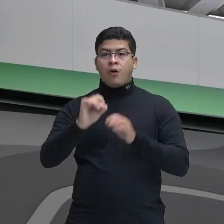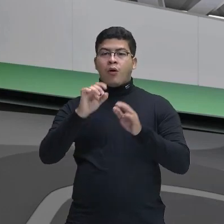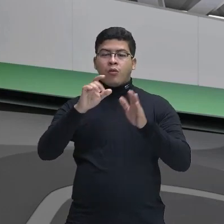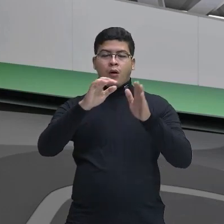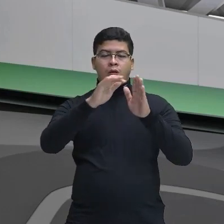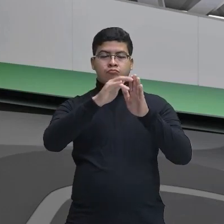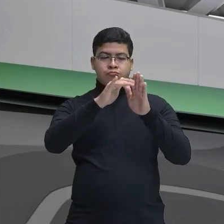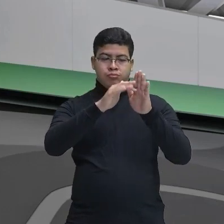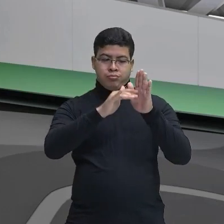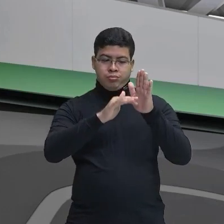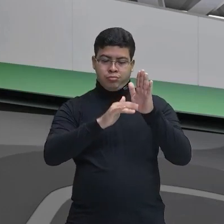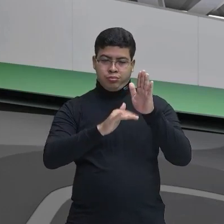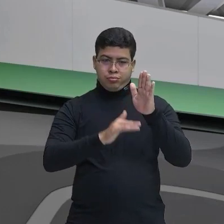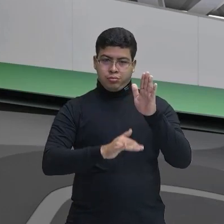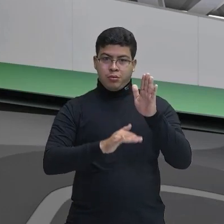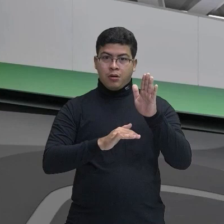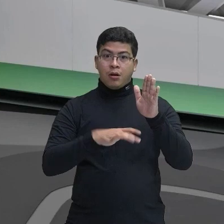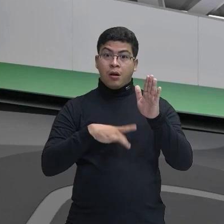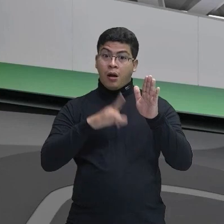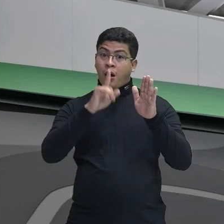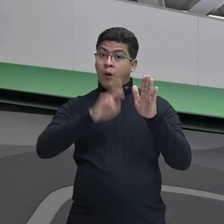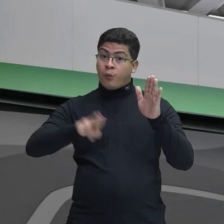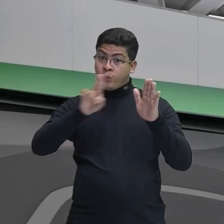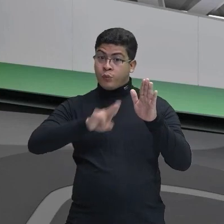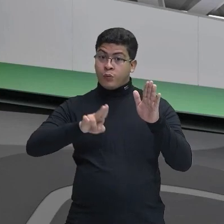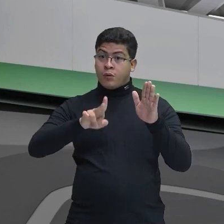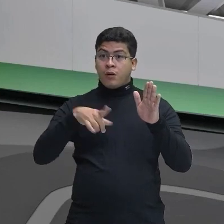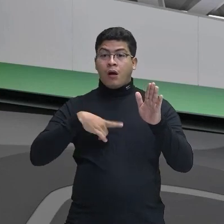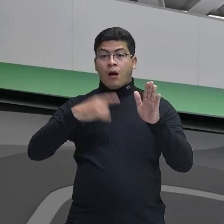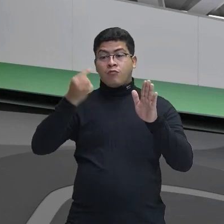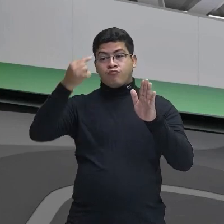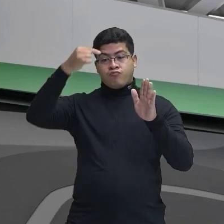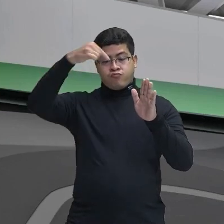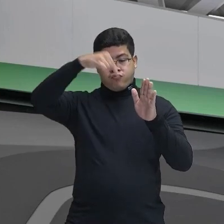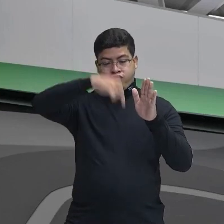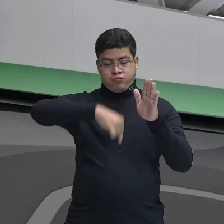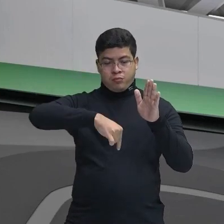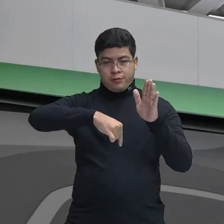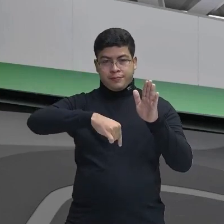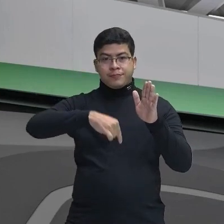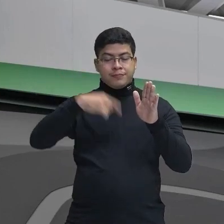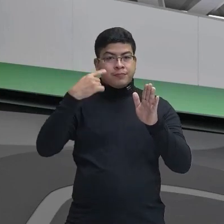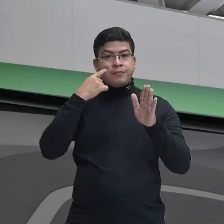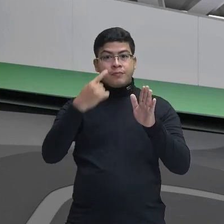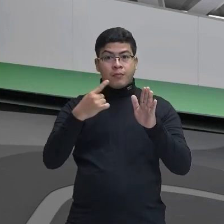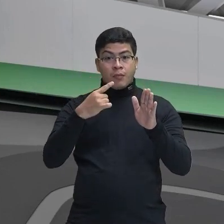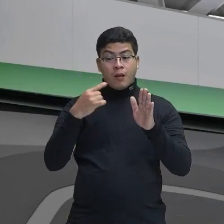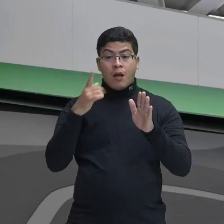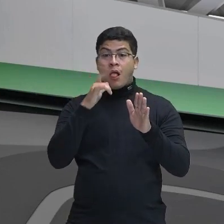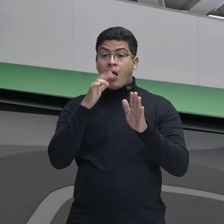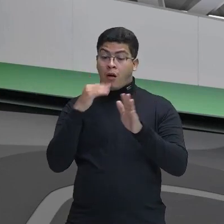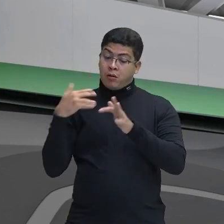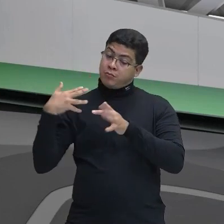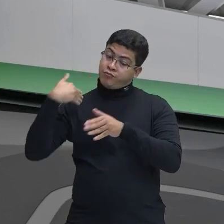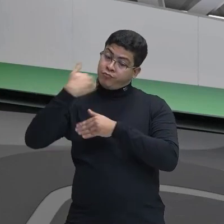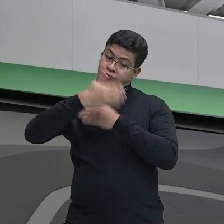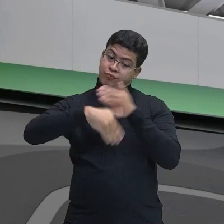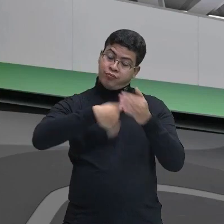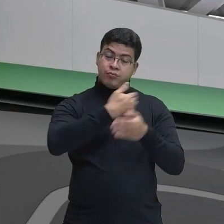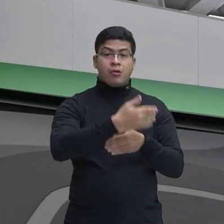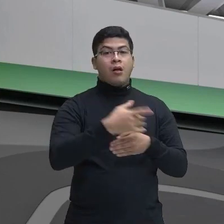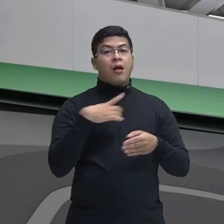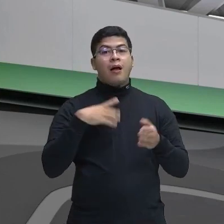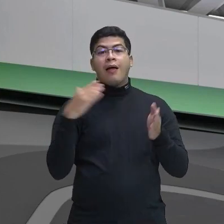Observem que ele, através da gravidade, vai descer e vai ficar no fundo do tanque. A água continua o percurso e chega